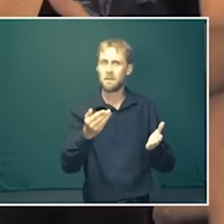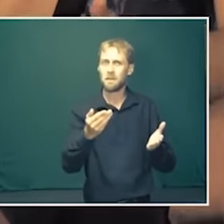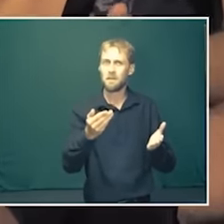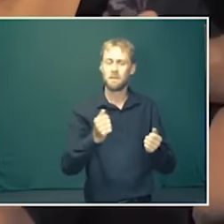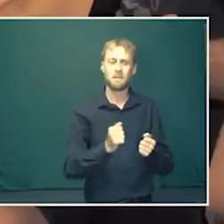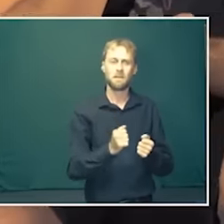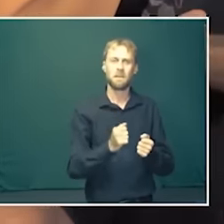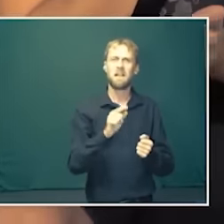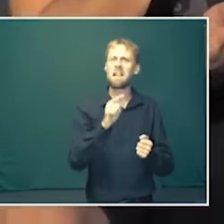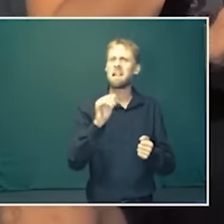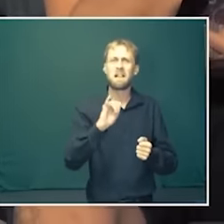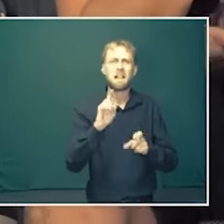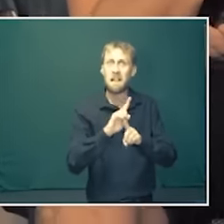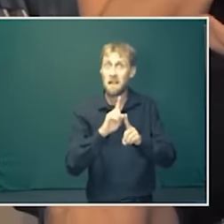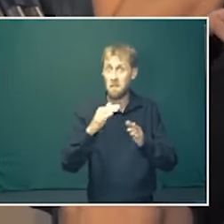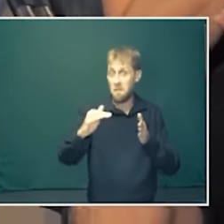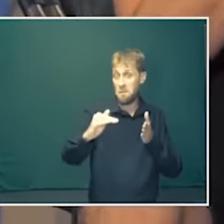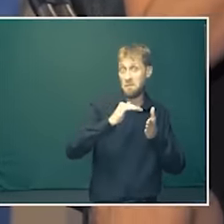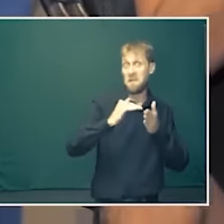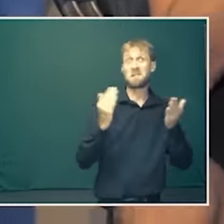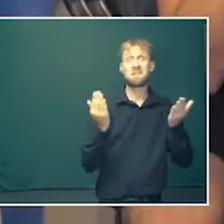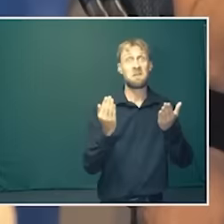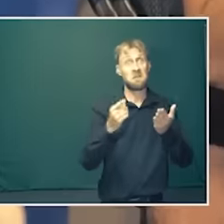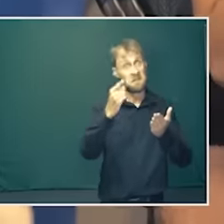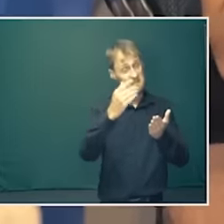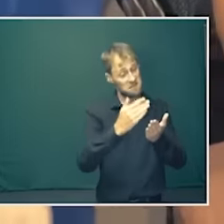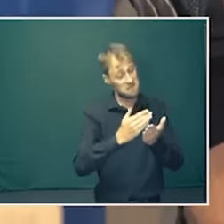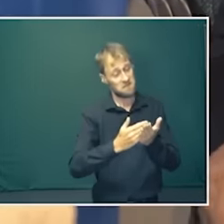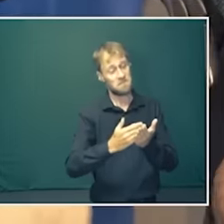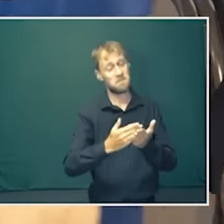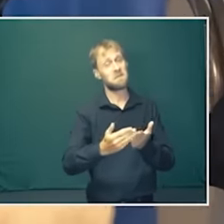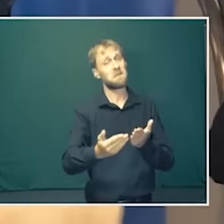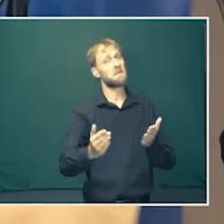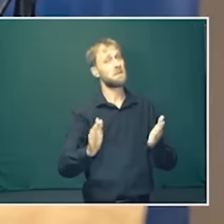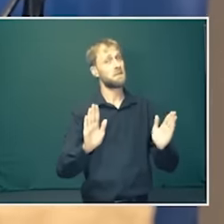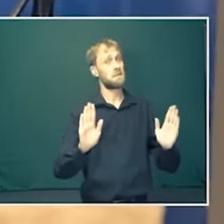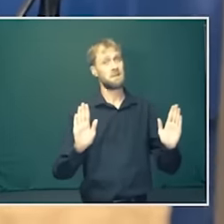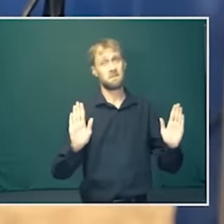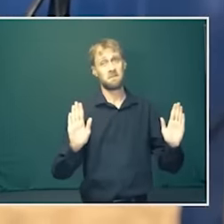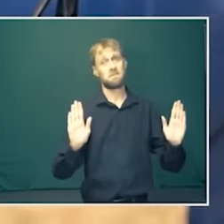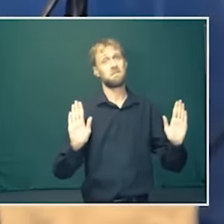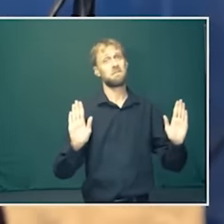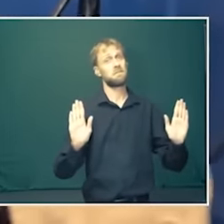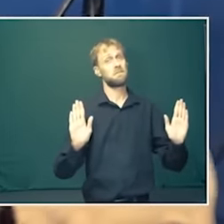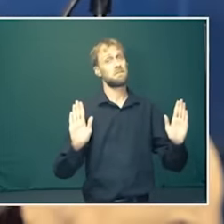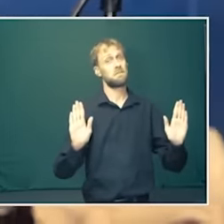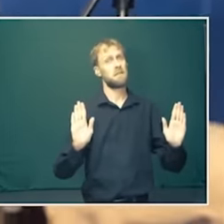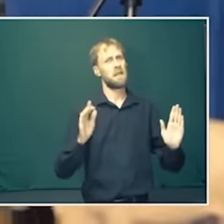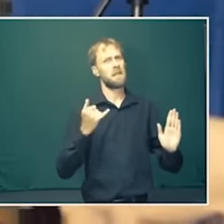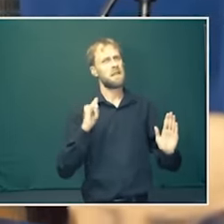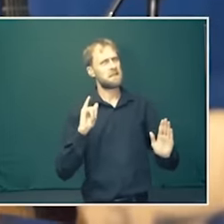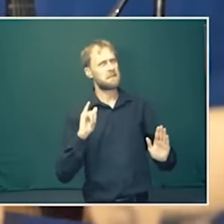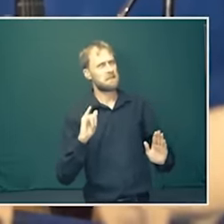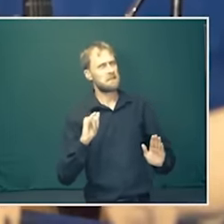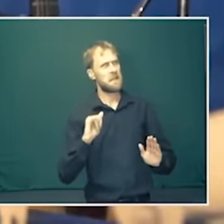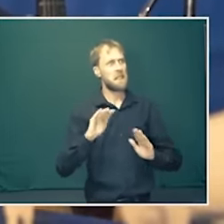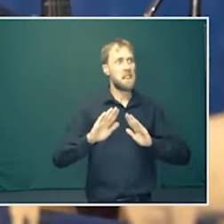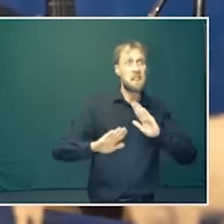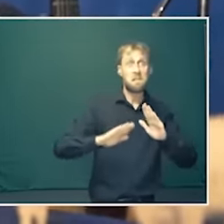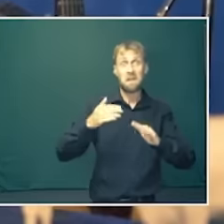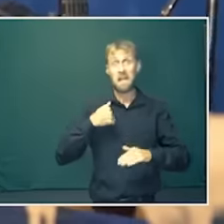Se não jogar agora, você me perdeu. Se depender do que eu